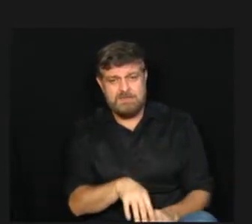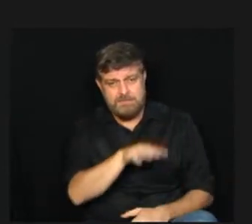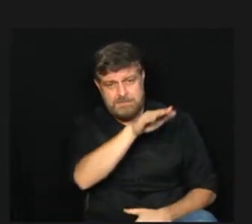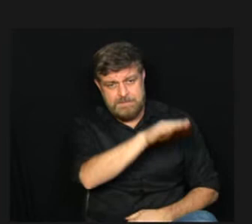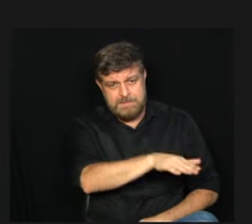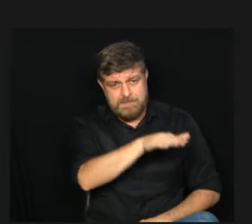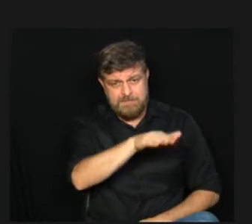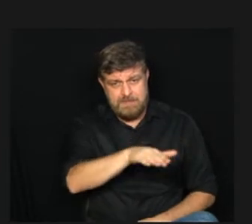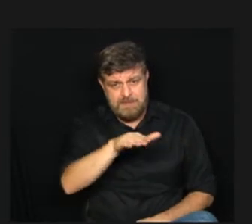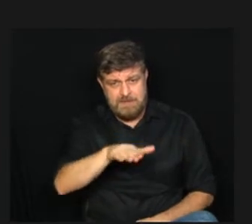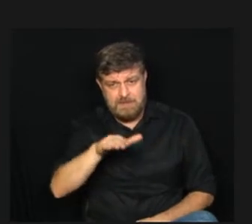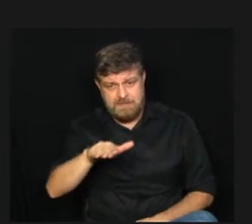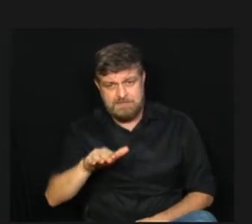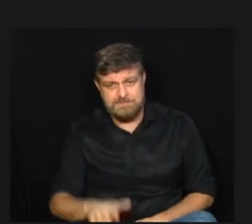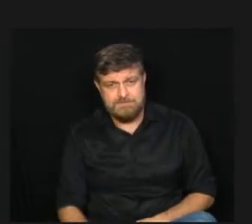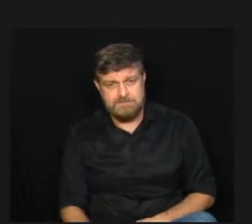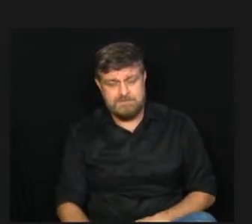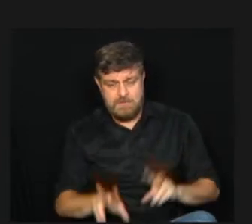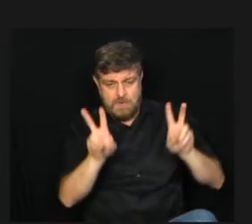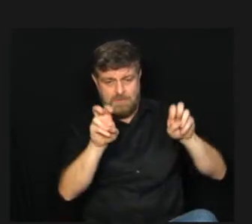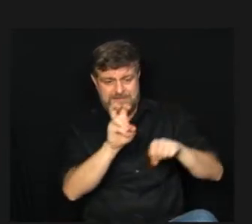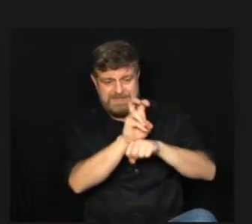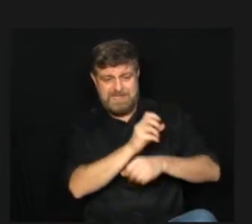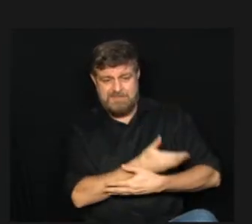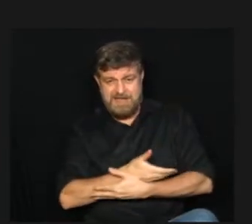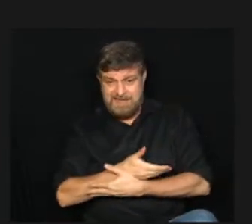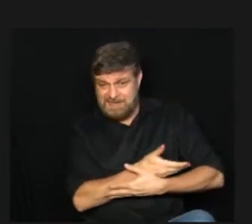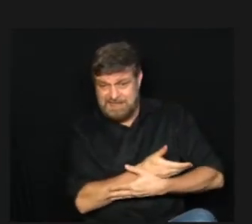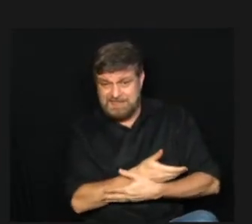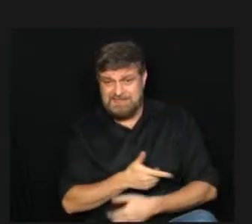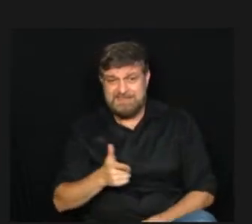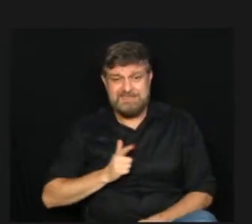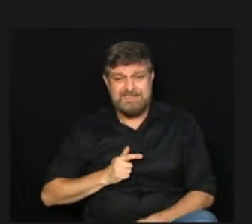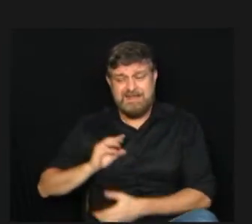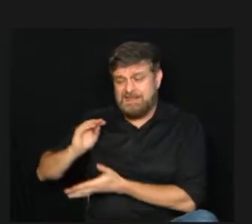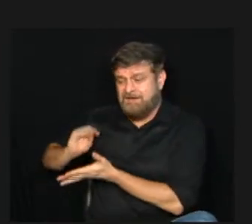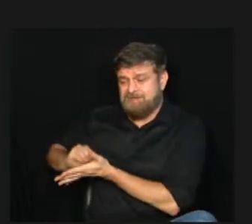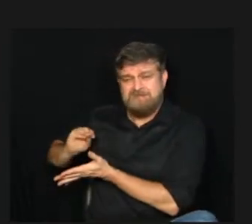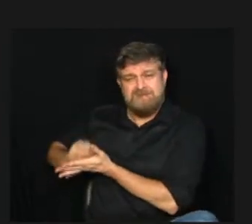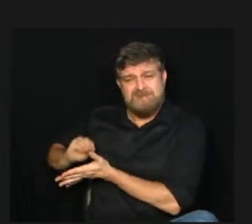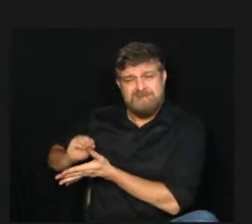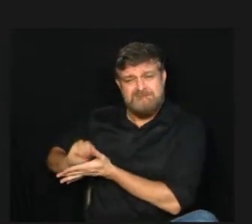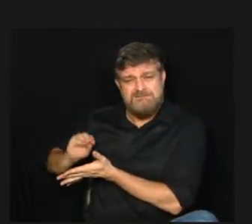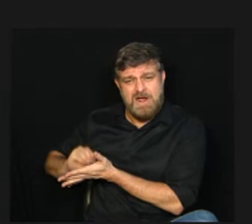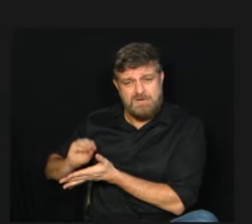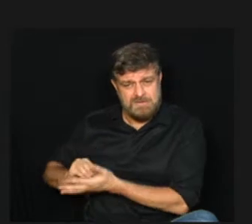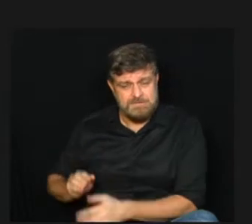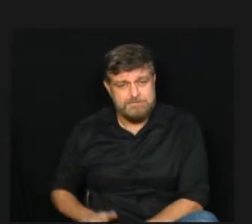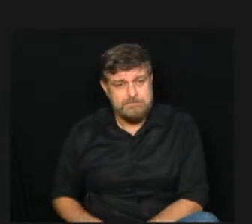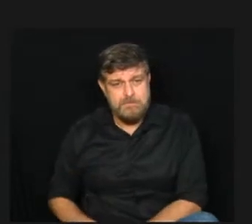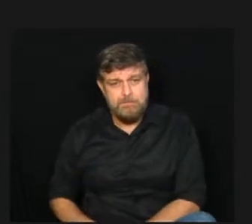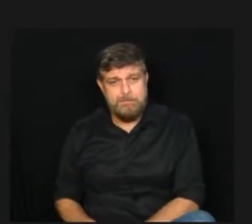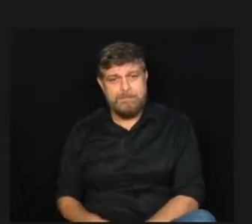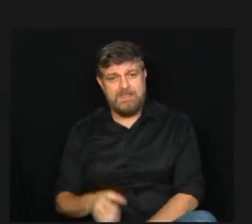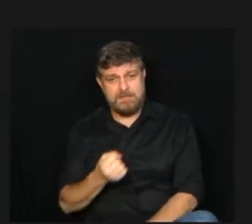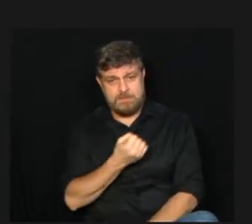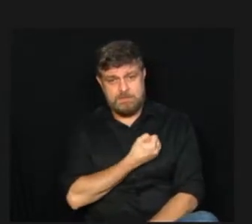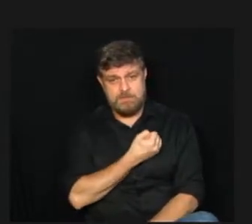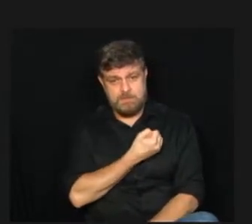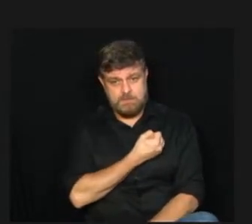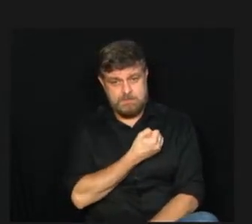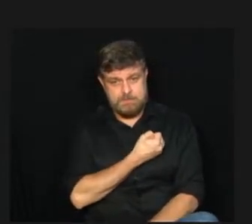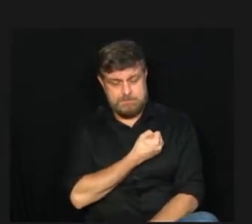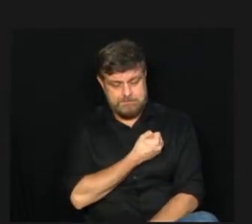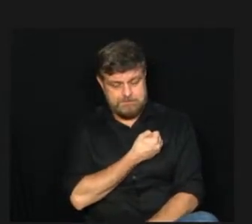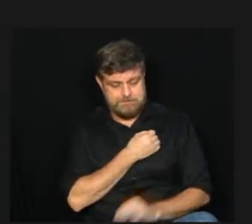crianças em relação à creche abaixo da demanda. E esses números,